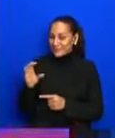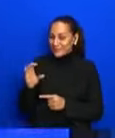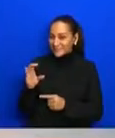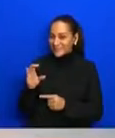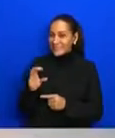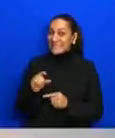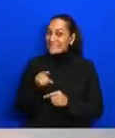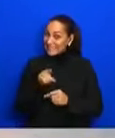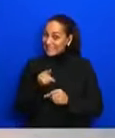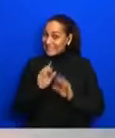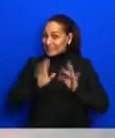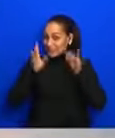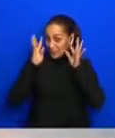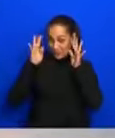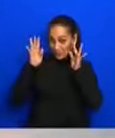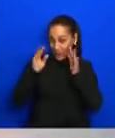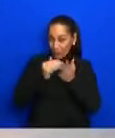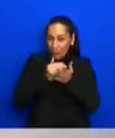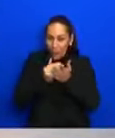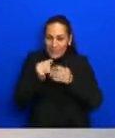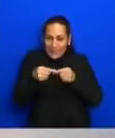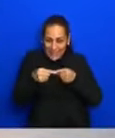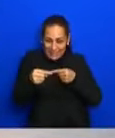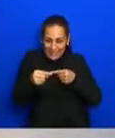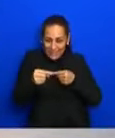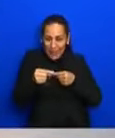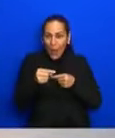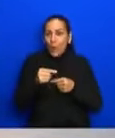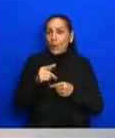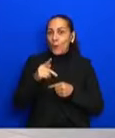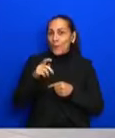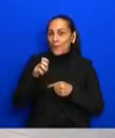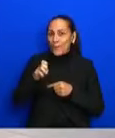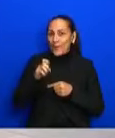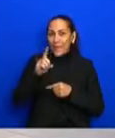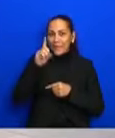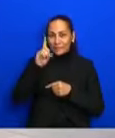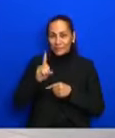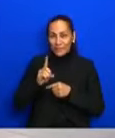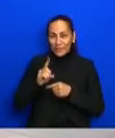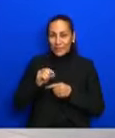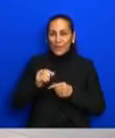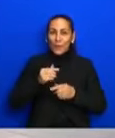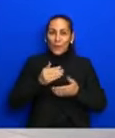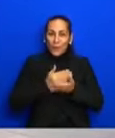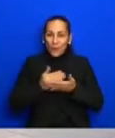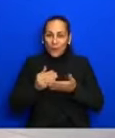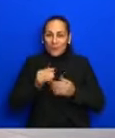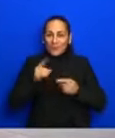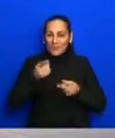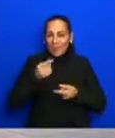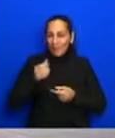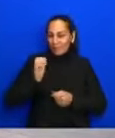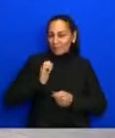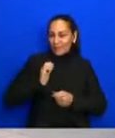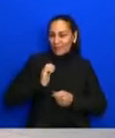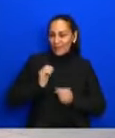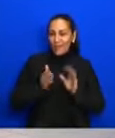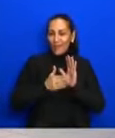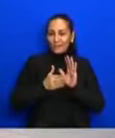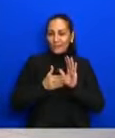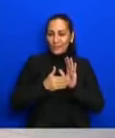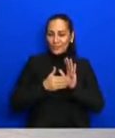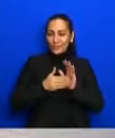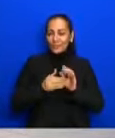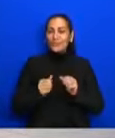R$3.220.492,84. E aí, já pensou começar a semana com o pé direito, começar milionário? Então acredite na sorte, apostas em mãos,